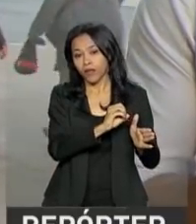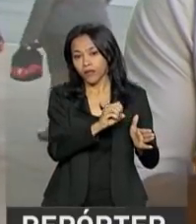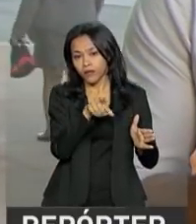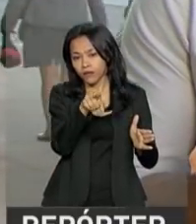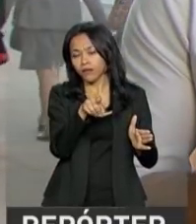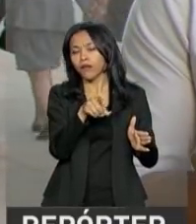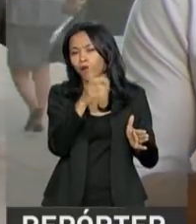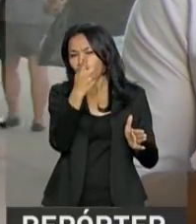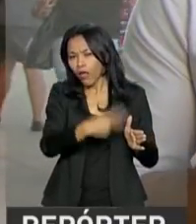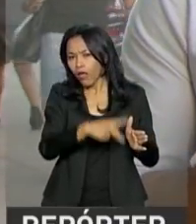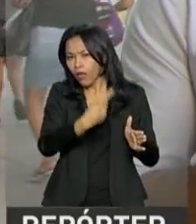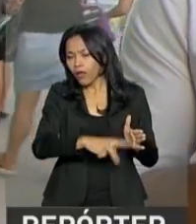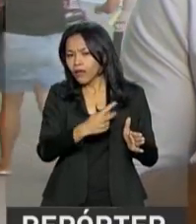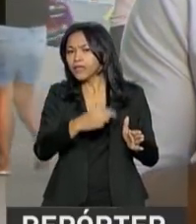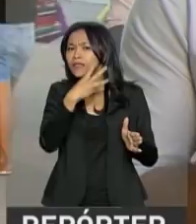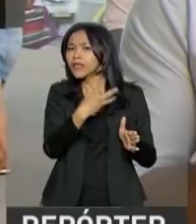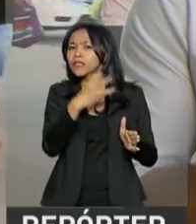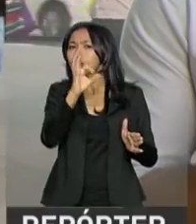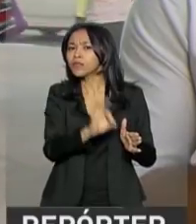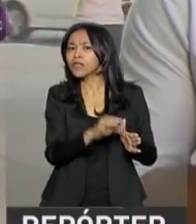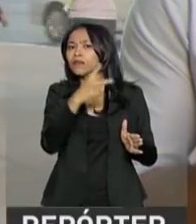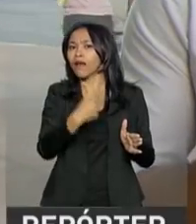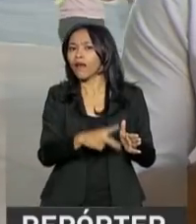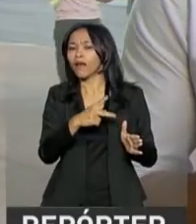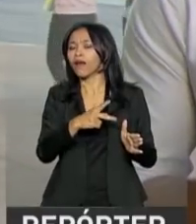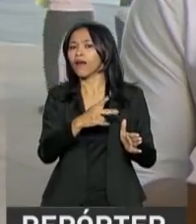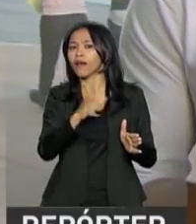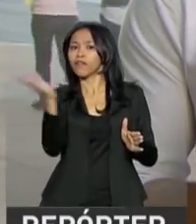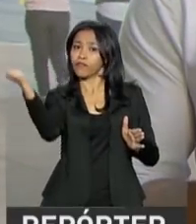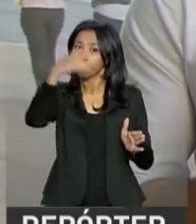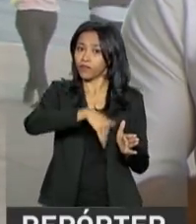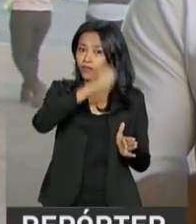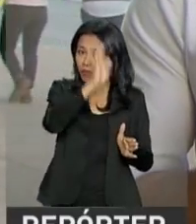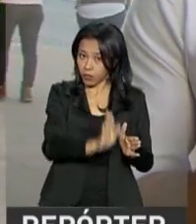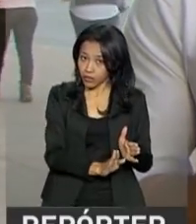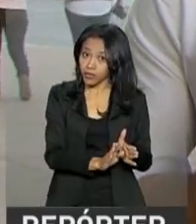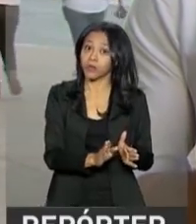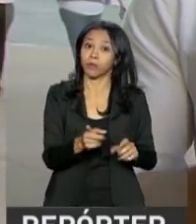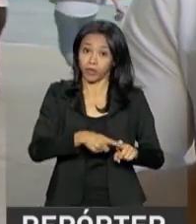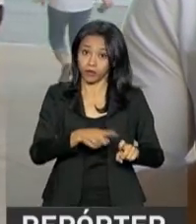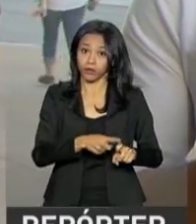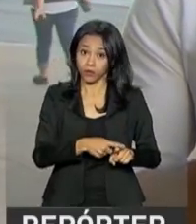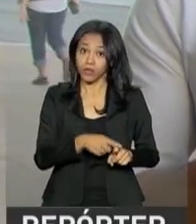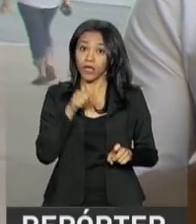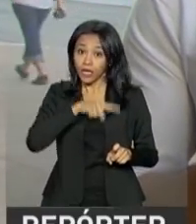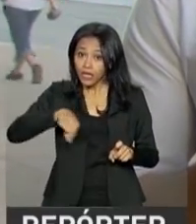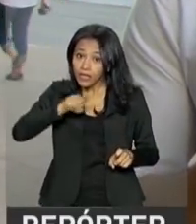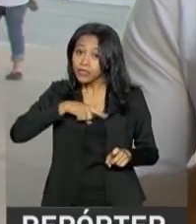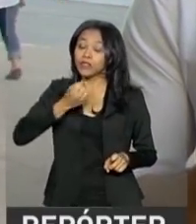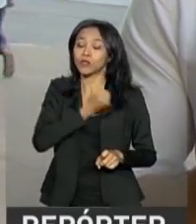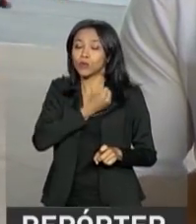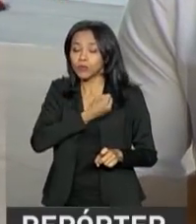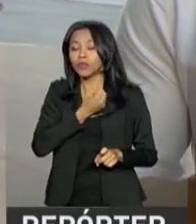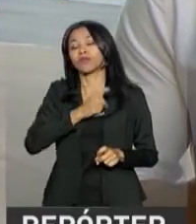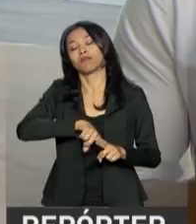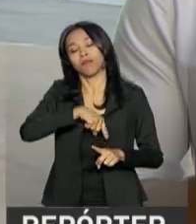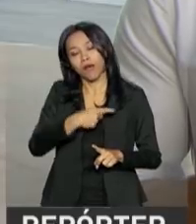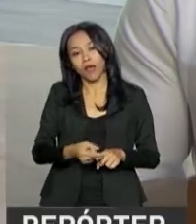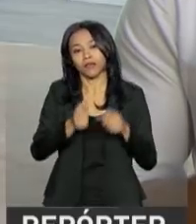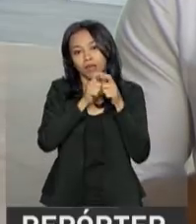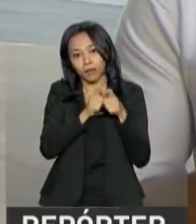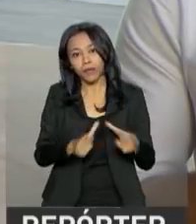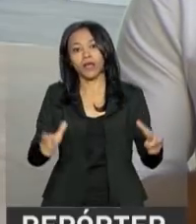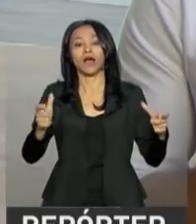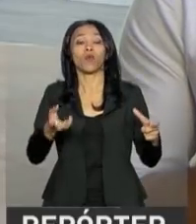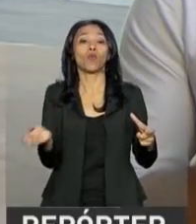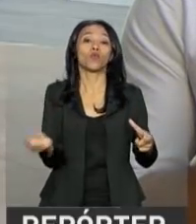e 3% são médicos estrangeiros fazendo intercâmbio número que pode ser ampliado ainda mais com